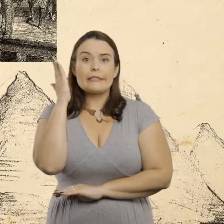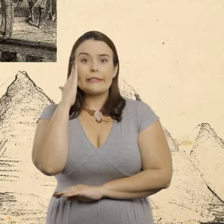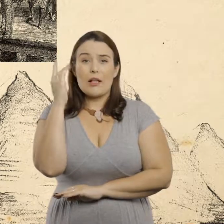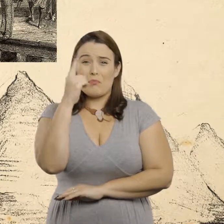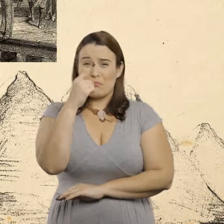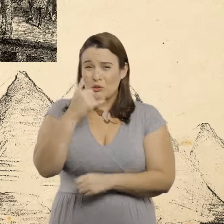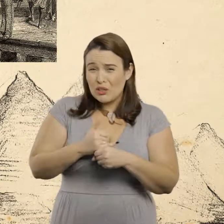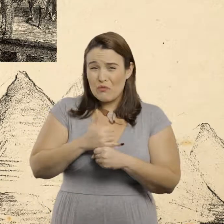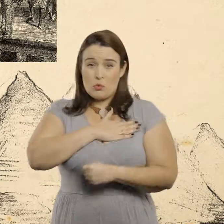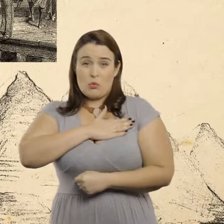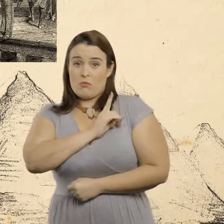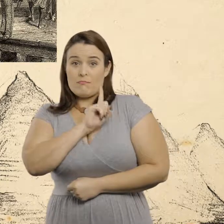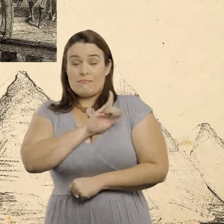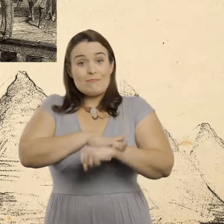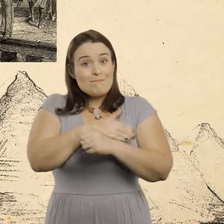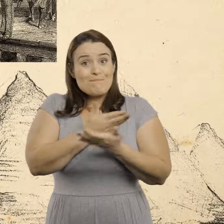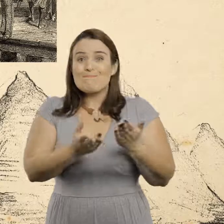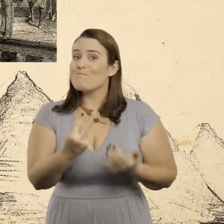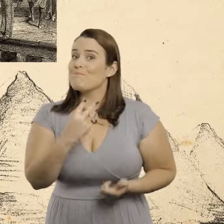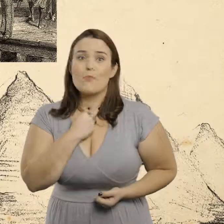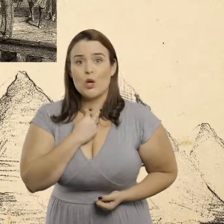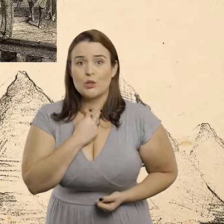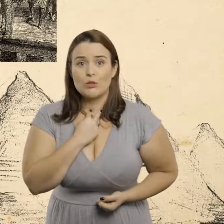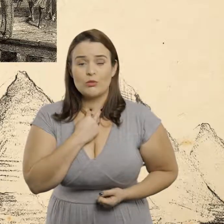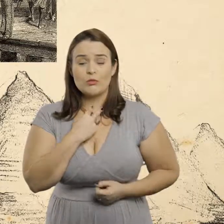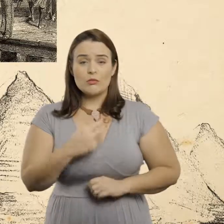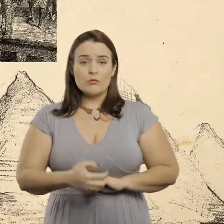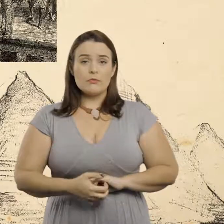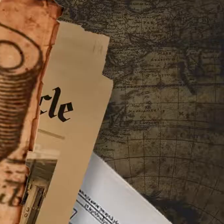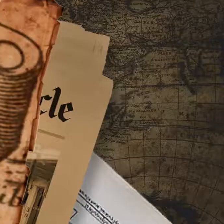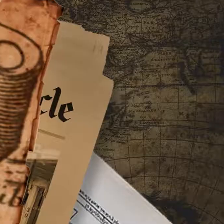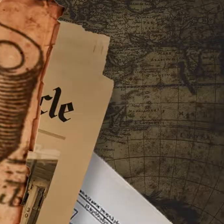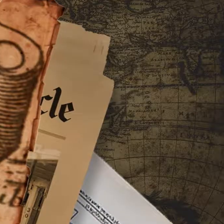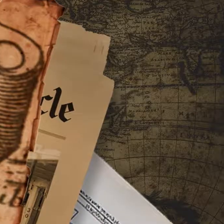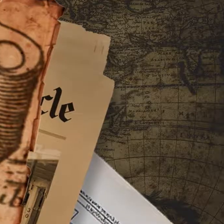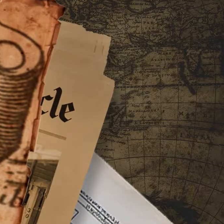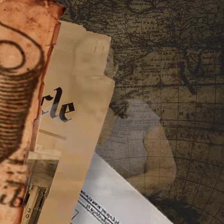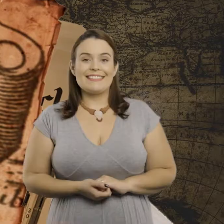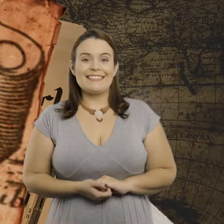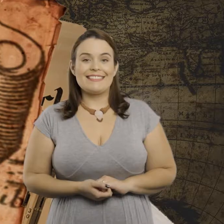sabia que o patrão não ia gostar. Eles não podiam perder tempo.